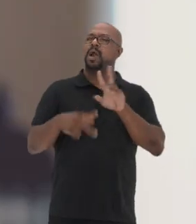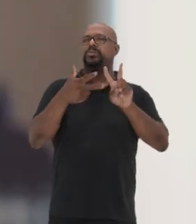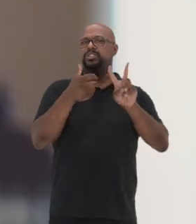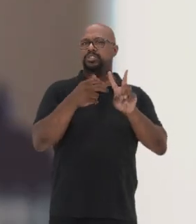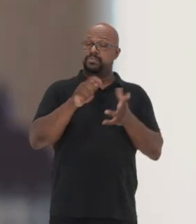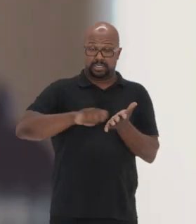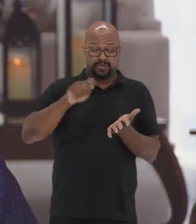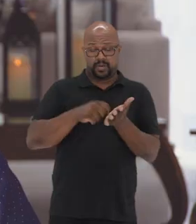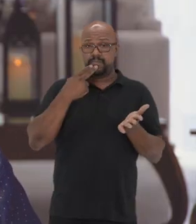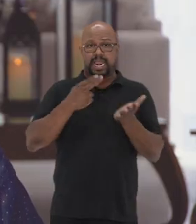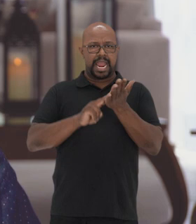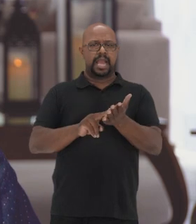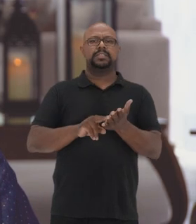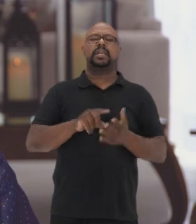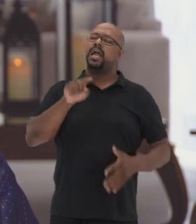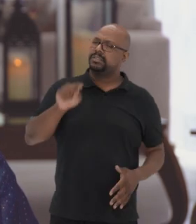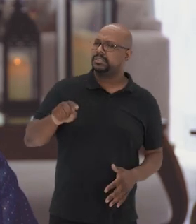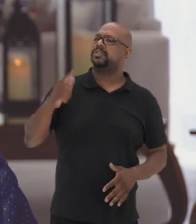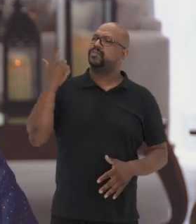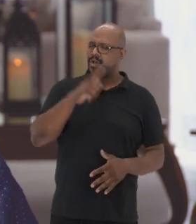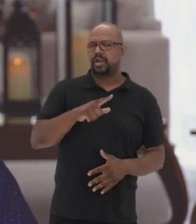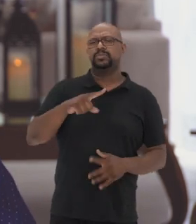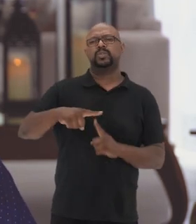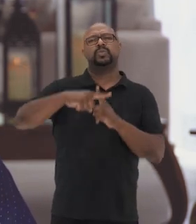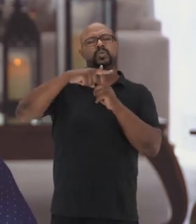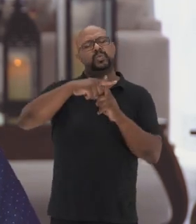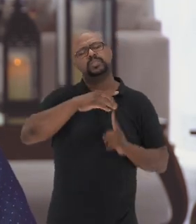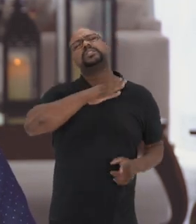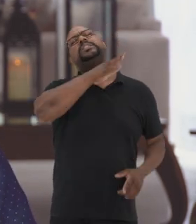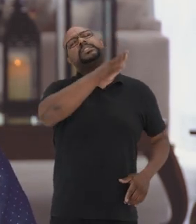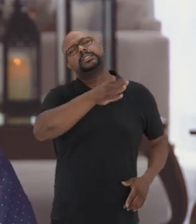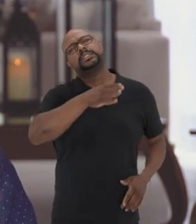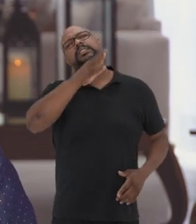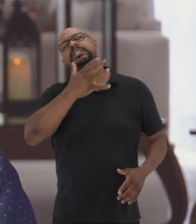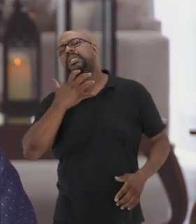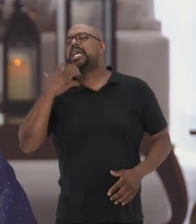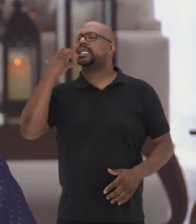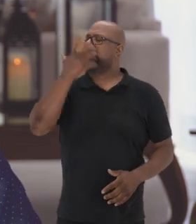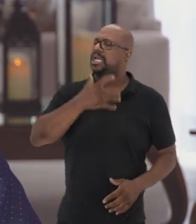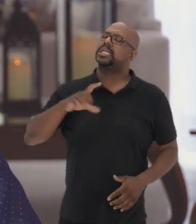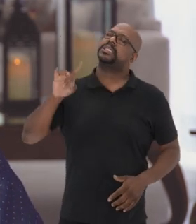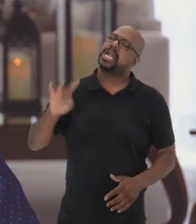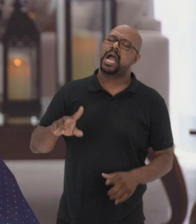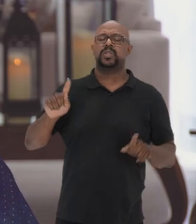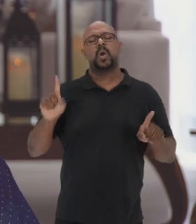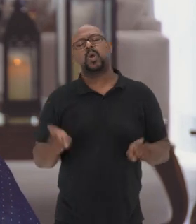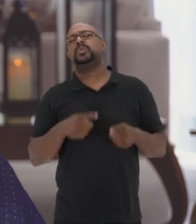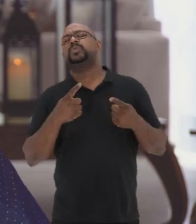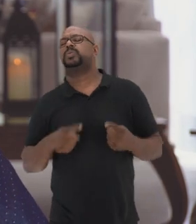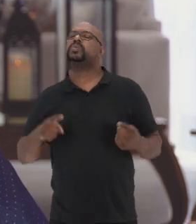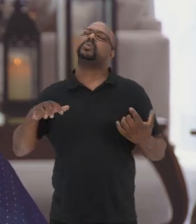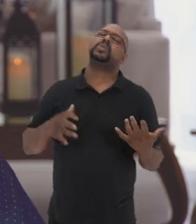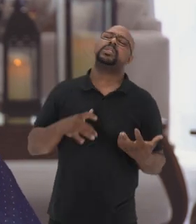ele escreveu em uma carta assim fomos de Cruz alçada pelas aldeias cantando em cada uma delas ou tocando ao modo dos